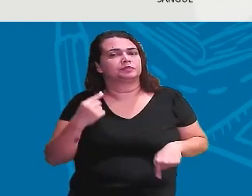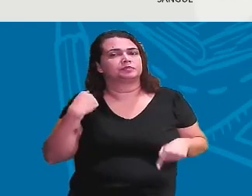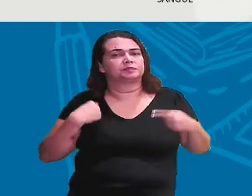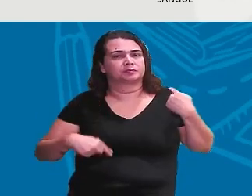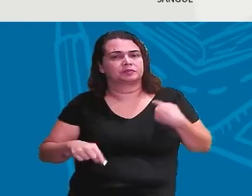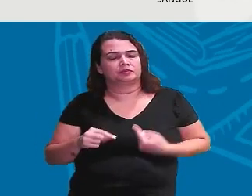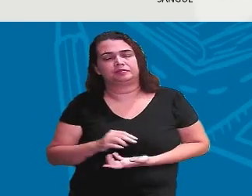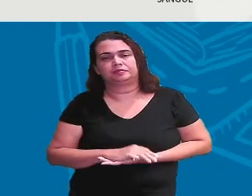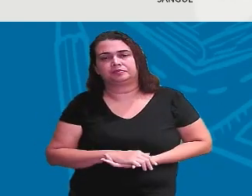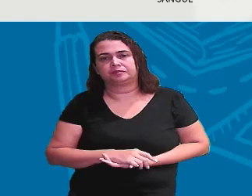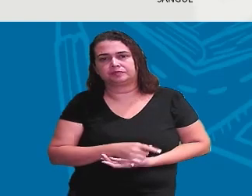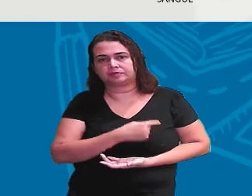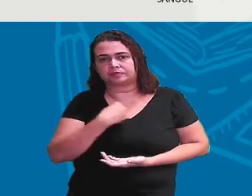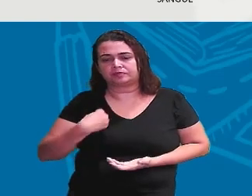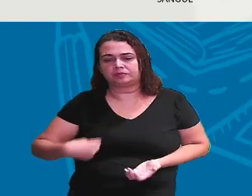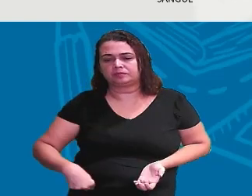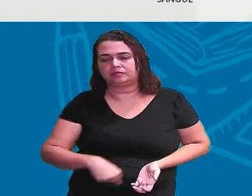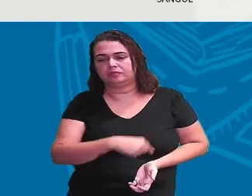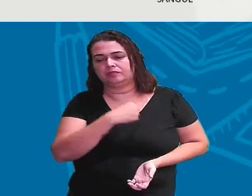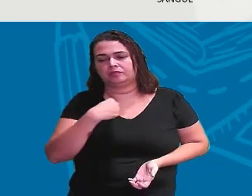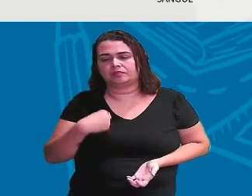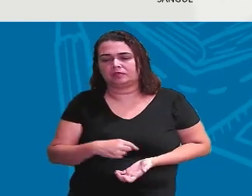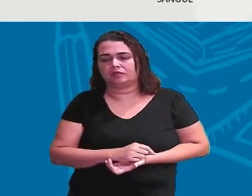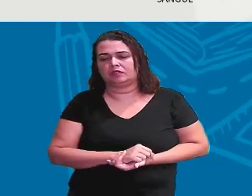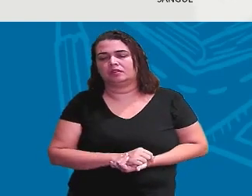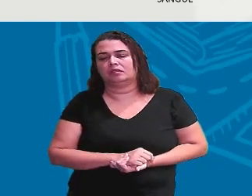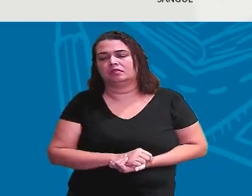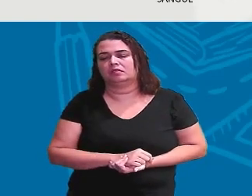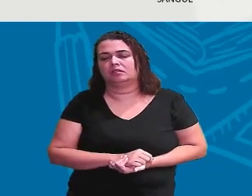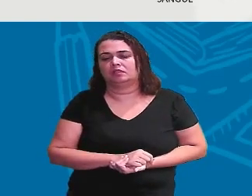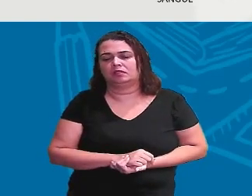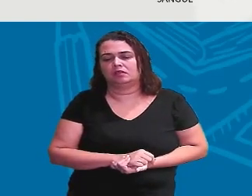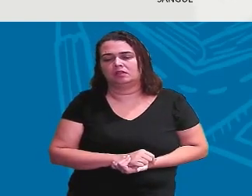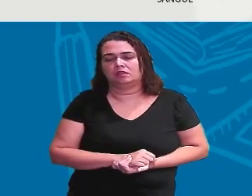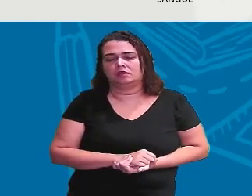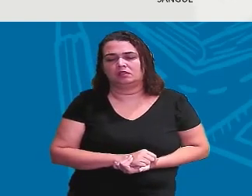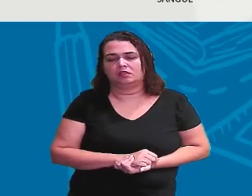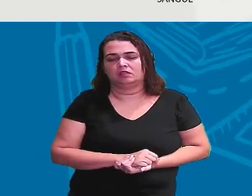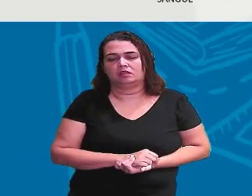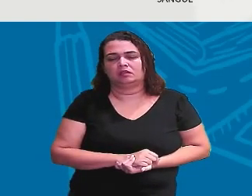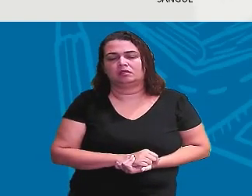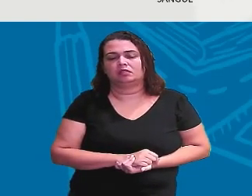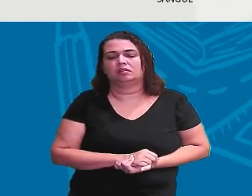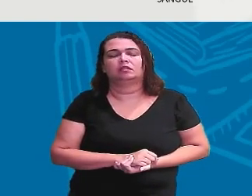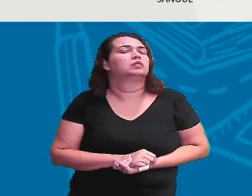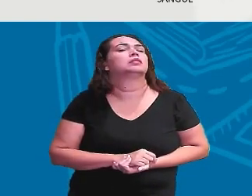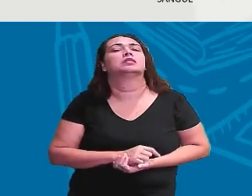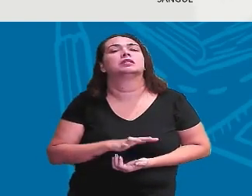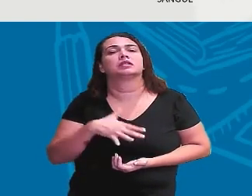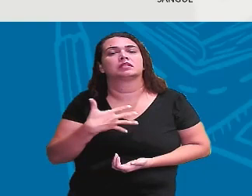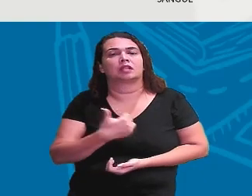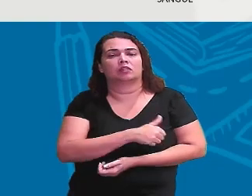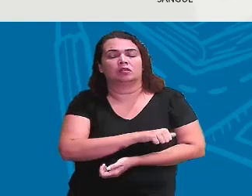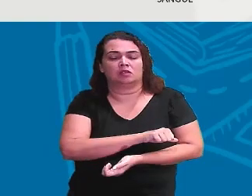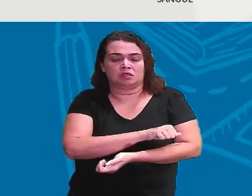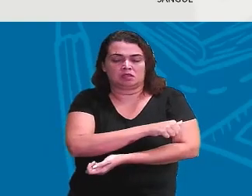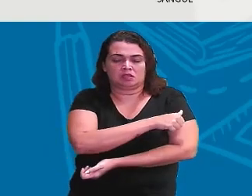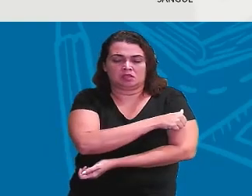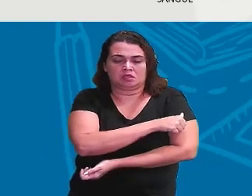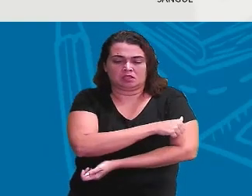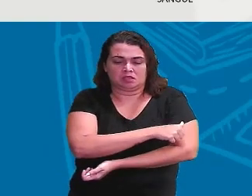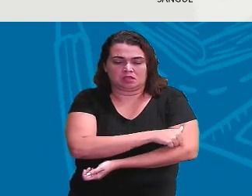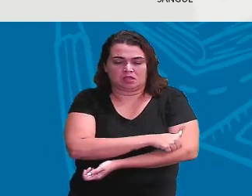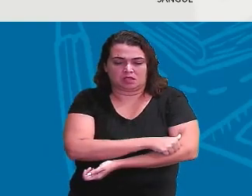nosso sistema circulatório, tá certo? Então, a artéria é aquele vaso, né, mais grosso,